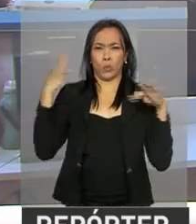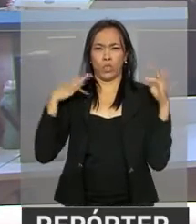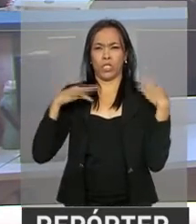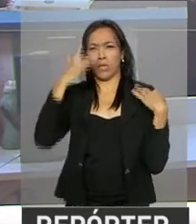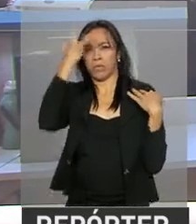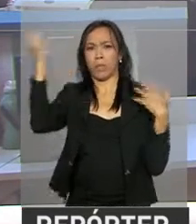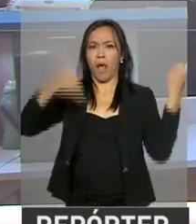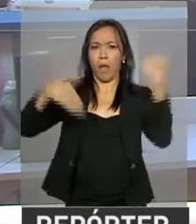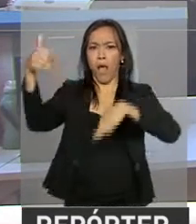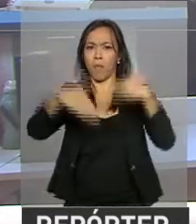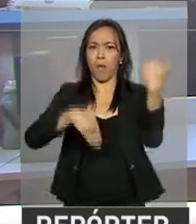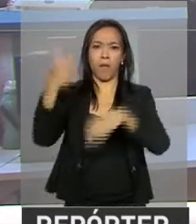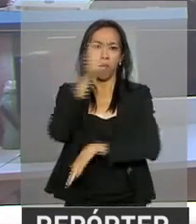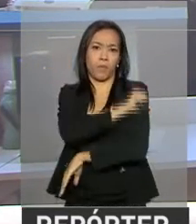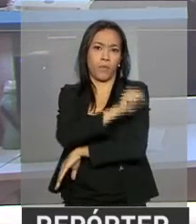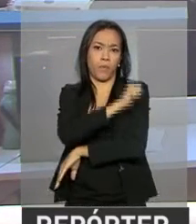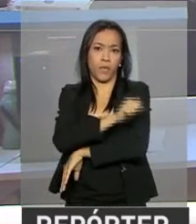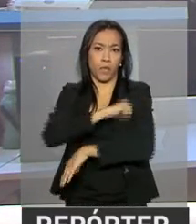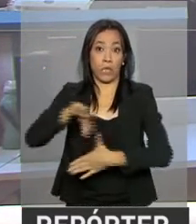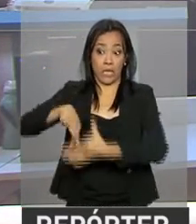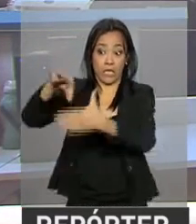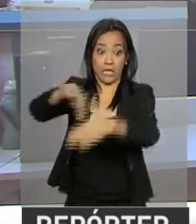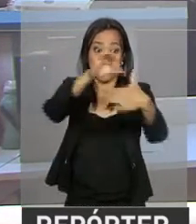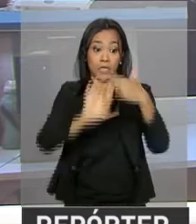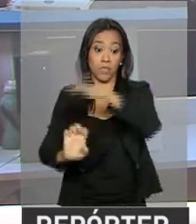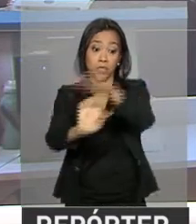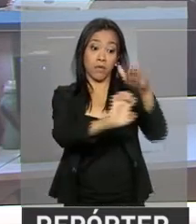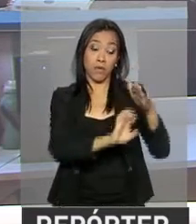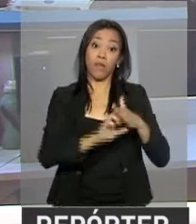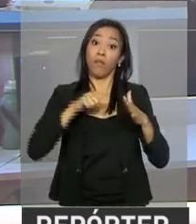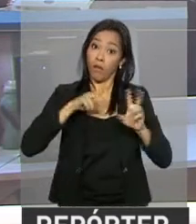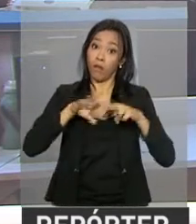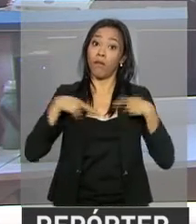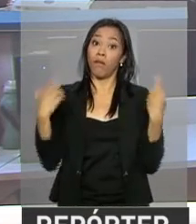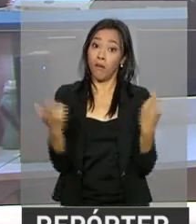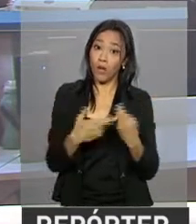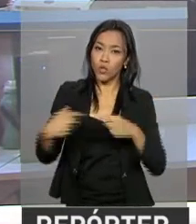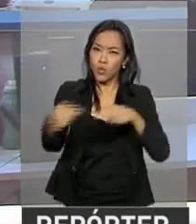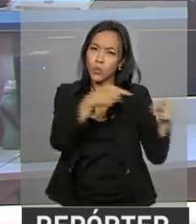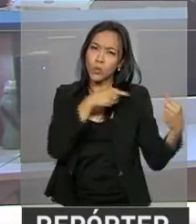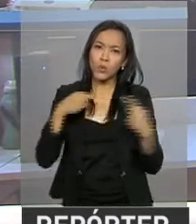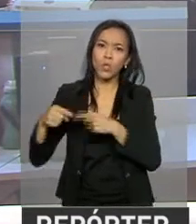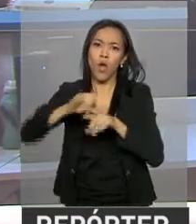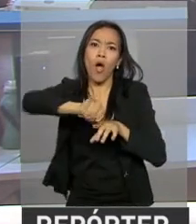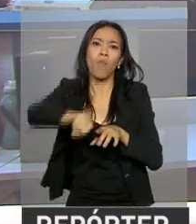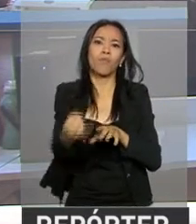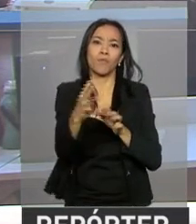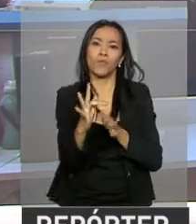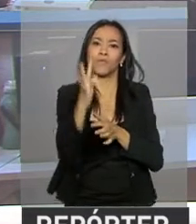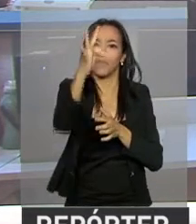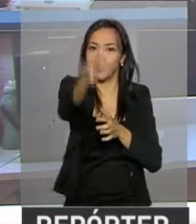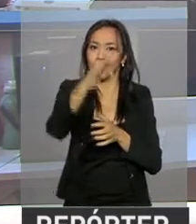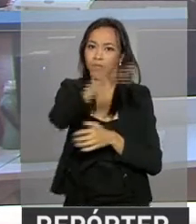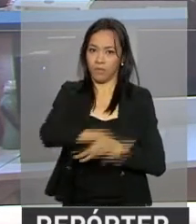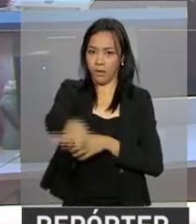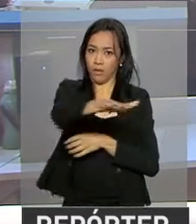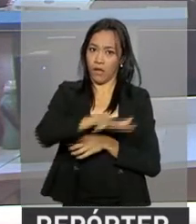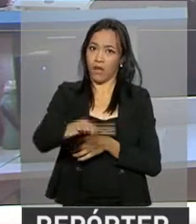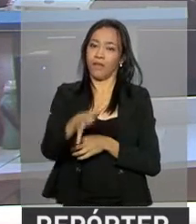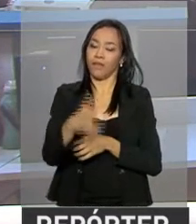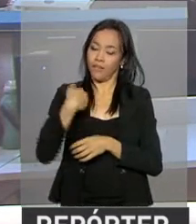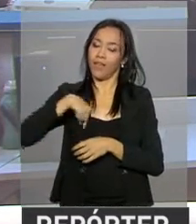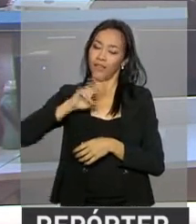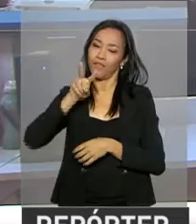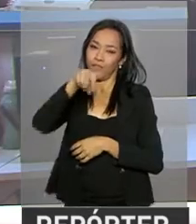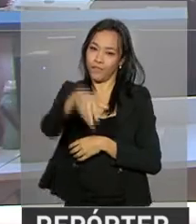Rio de Janeiro, autoridades e líderes empresariais se reuniram para discutir oportunidades de investimento para o setor. Nossa equipe foi